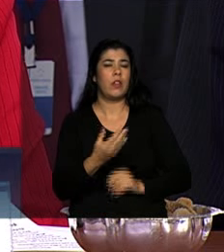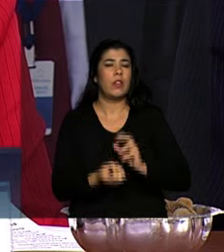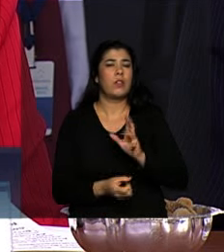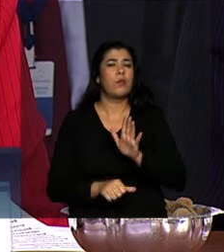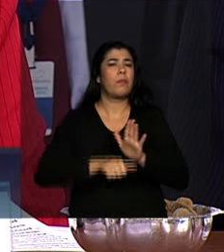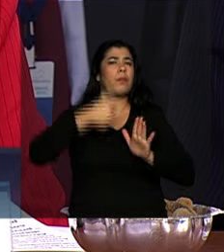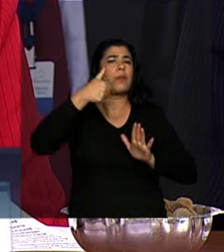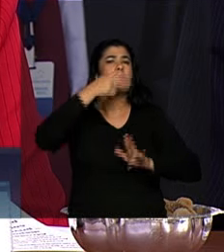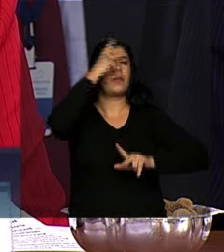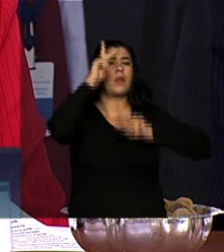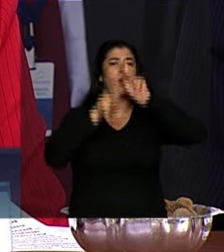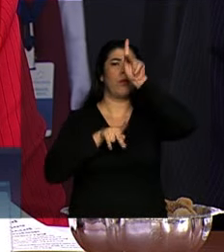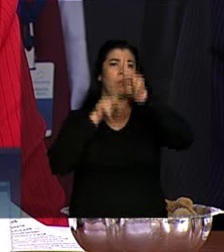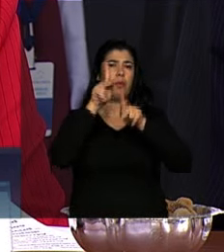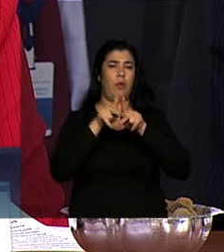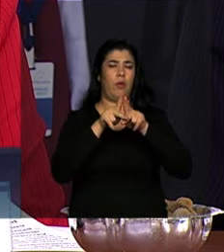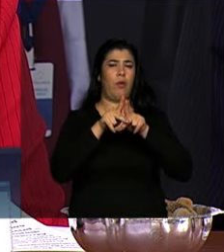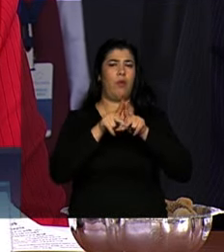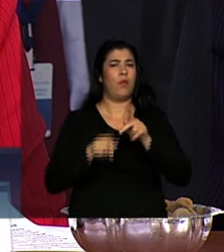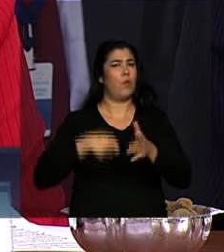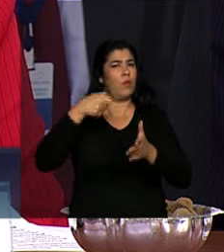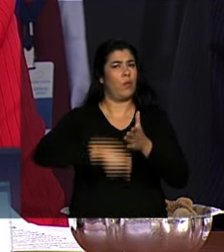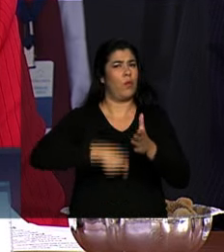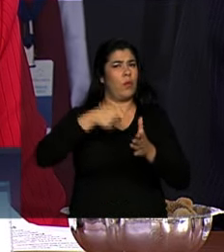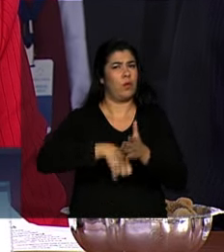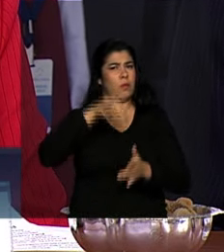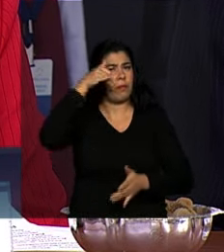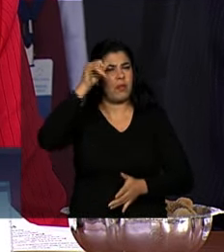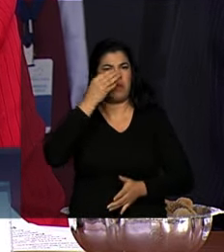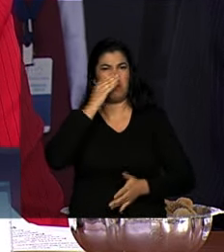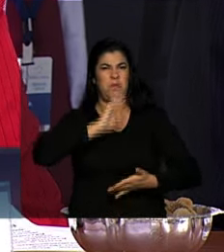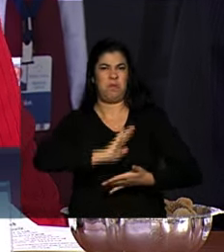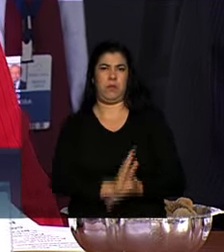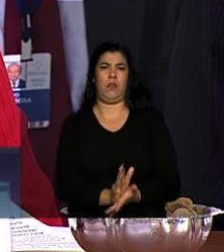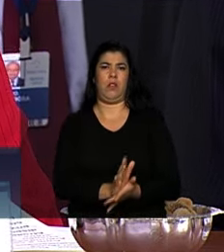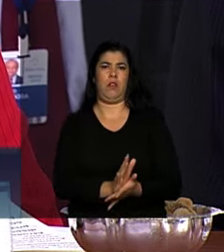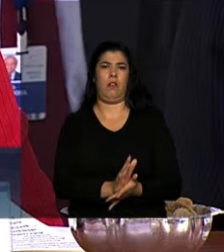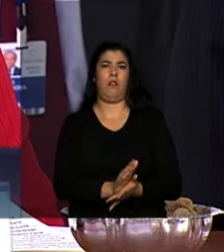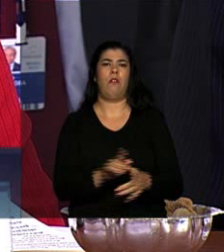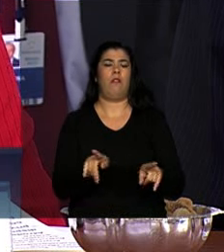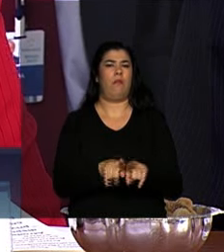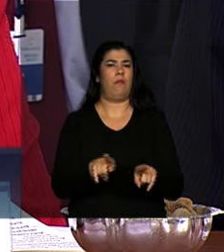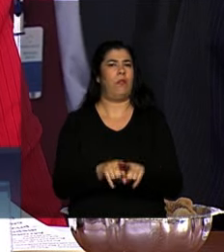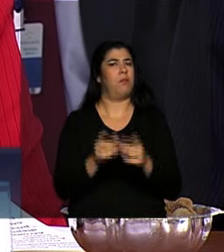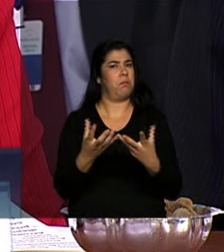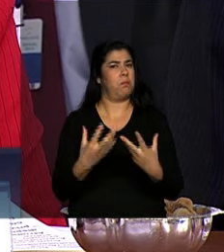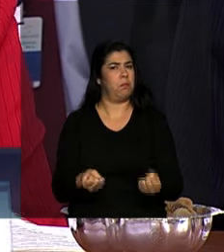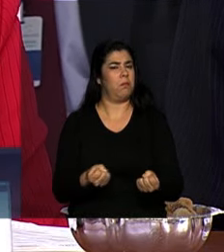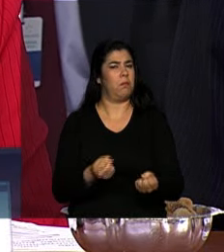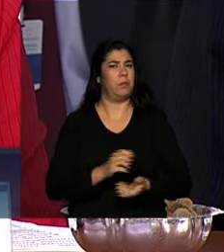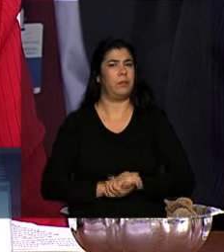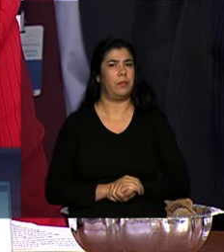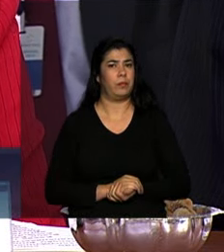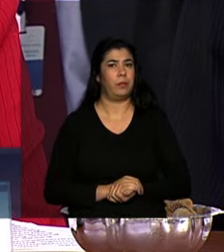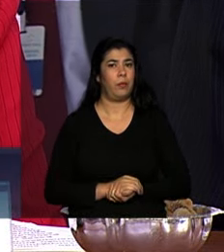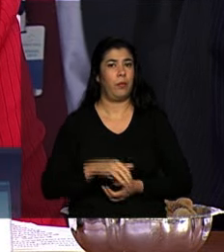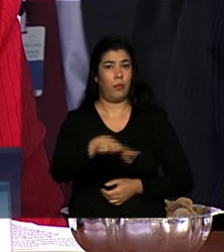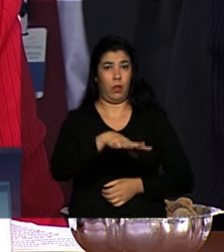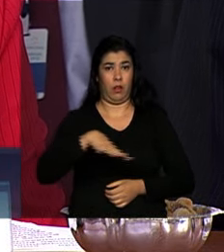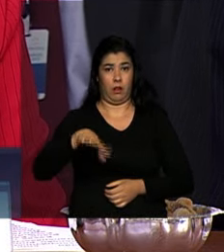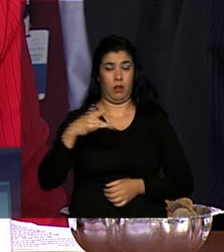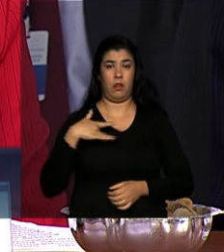originários e na luta contra a discriminação racial e a intolerância. Na área da